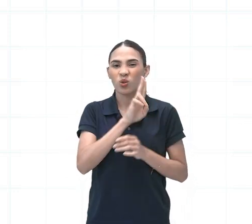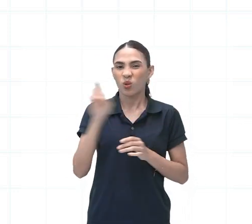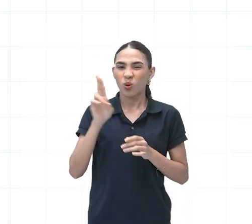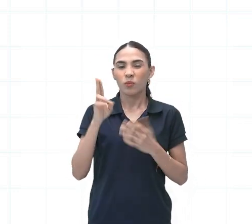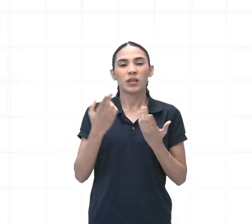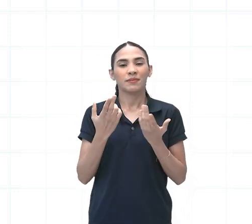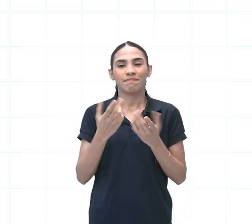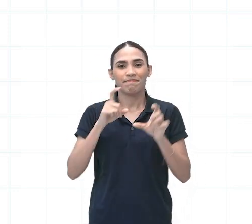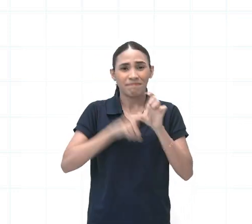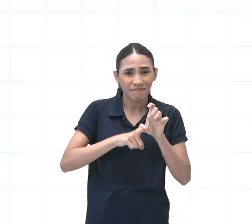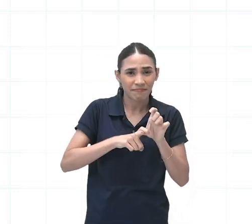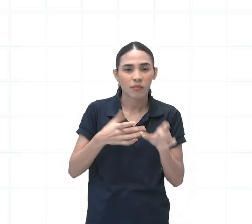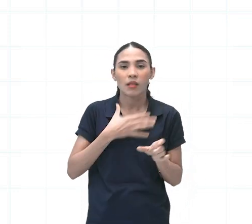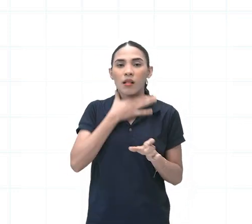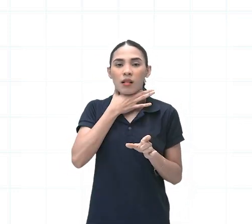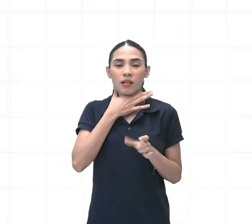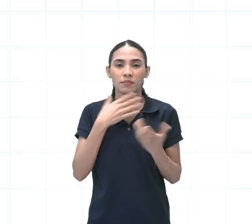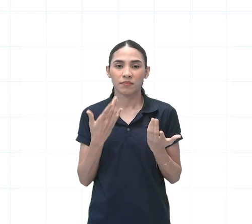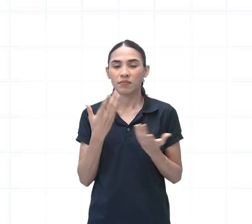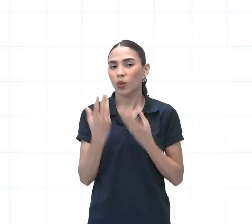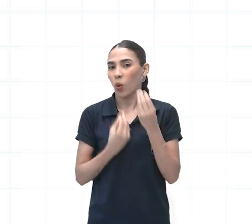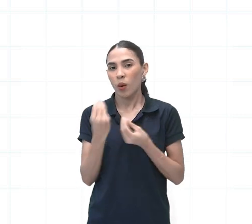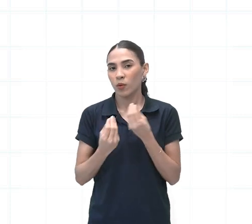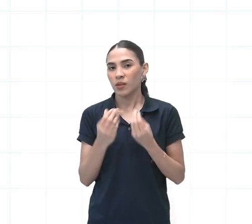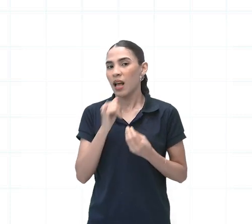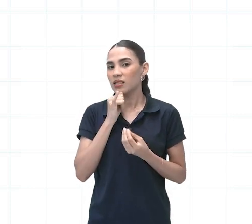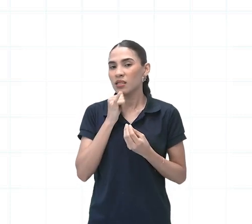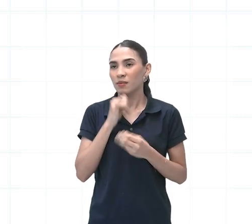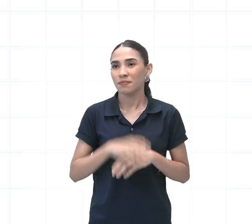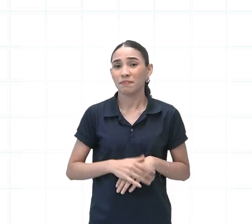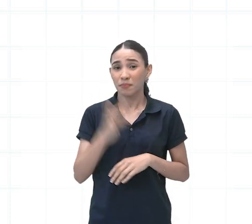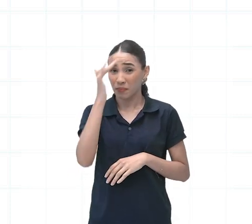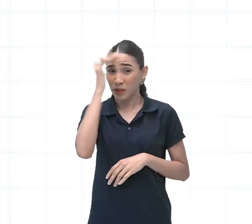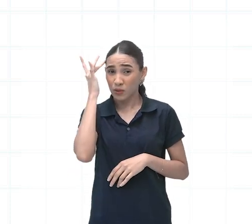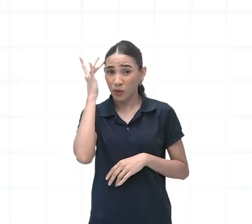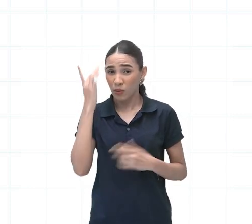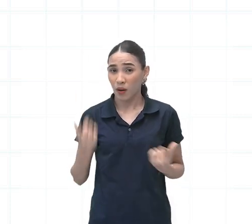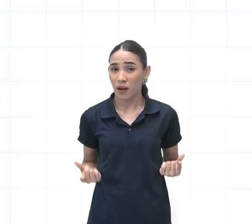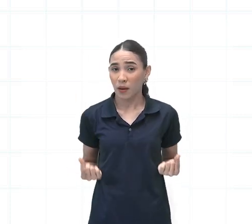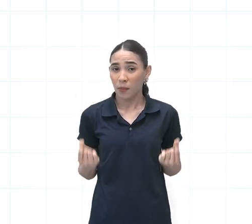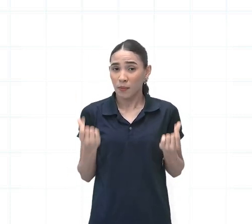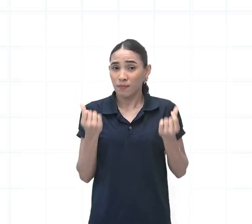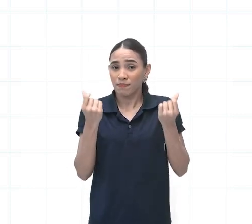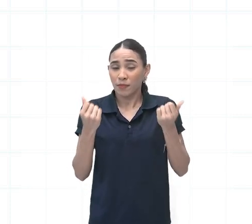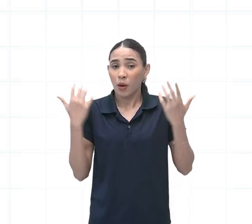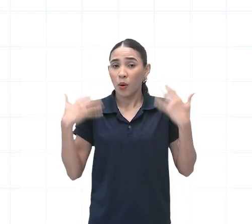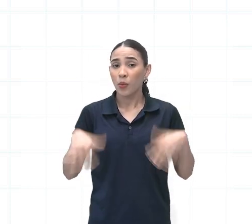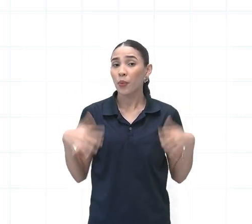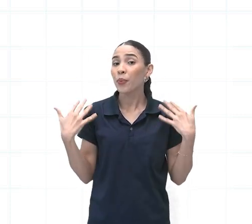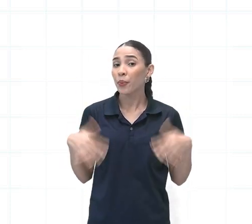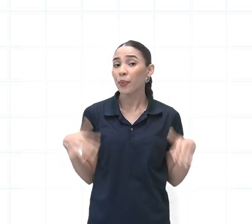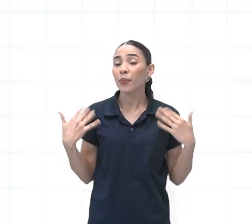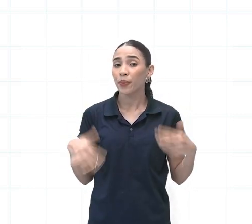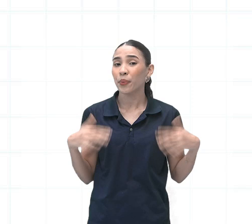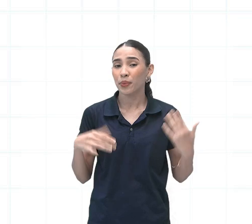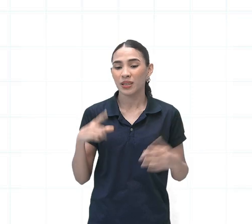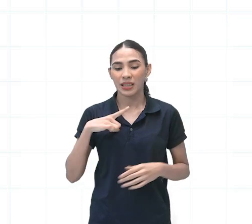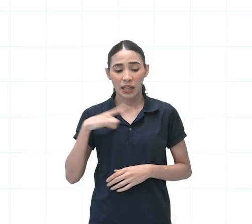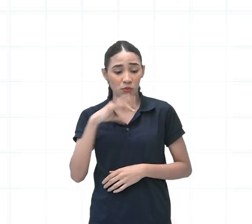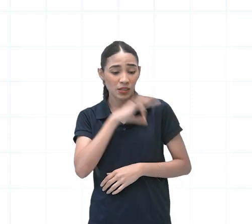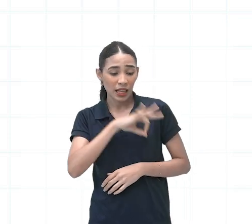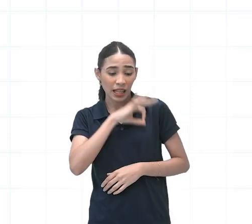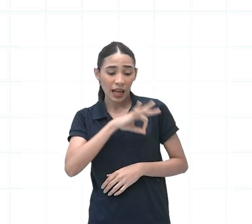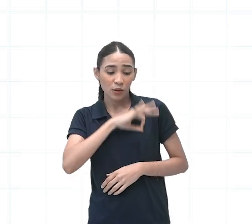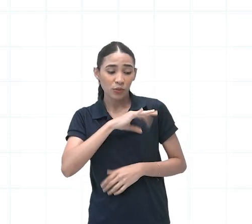negativo. Como assim, pessoas endividadas? Aquelas pessoas que gastaram além do limite, ou seja, recebem um salário